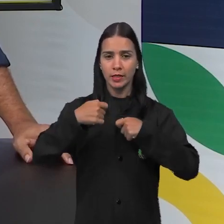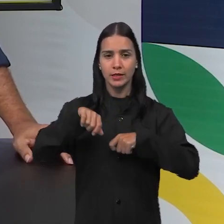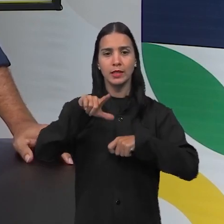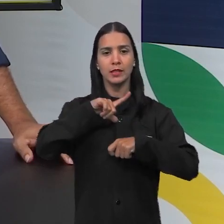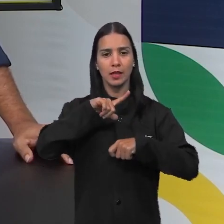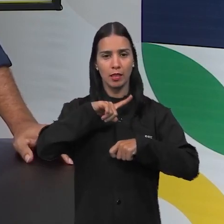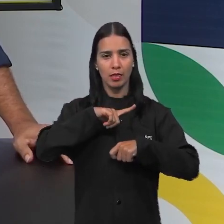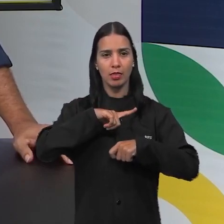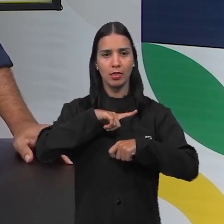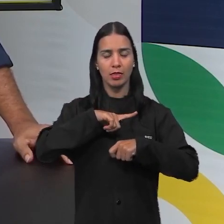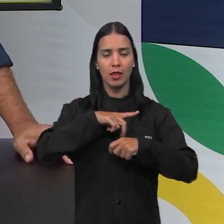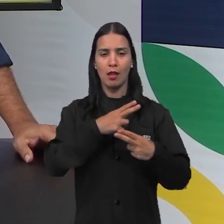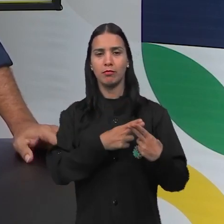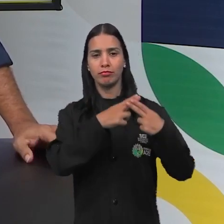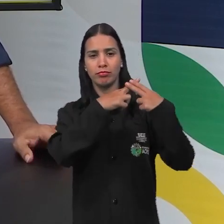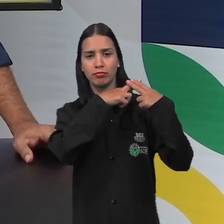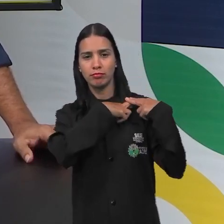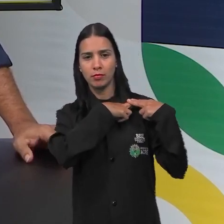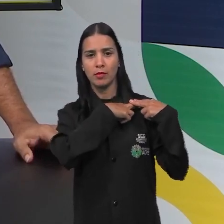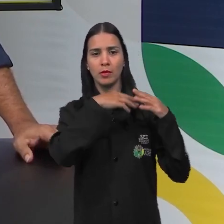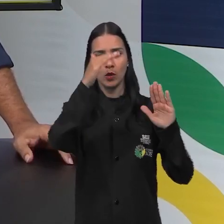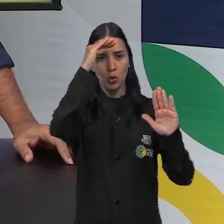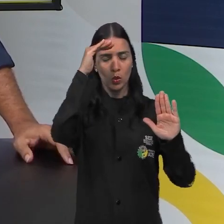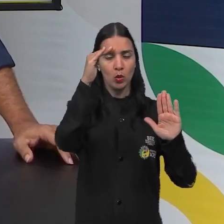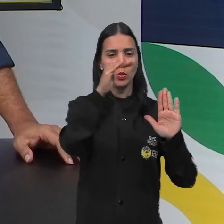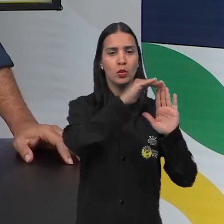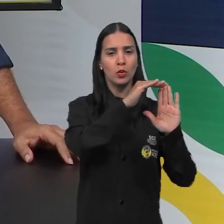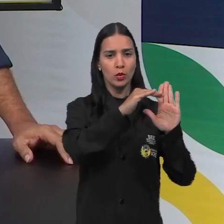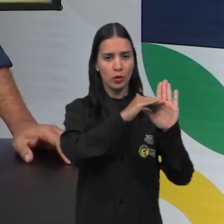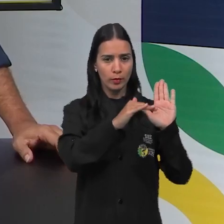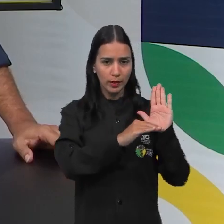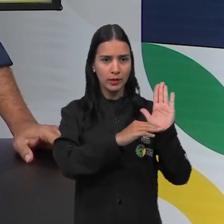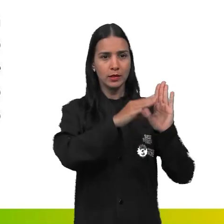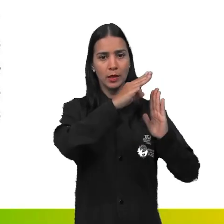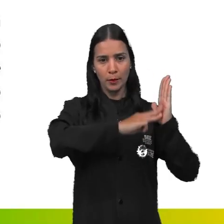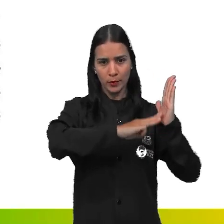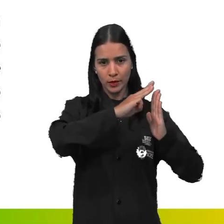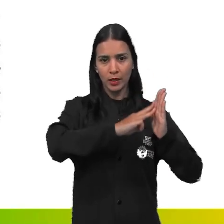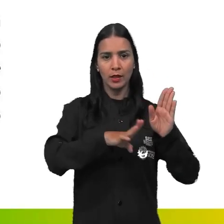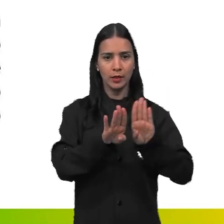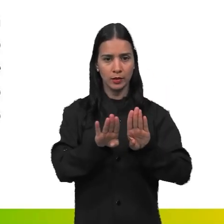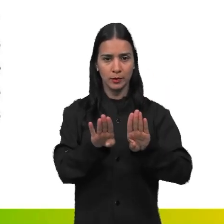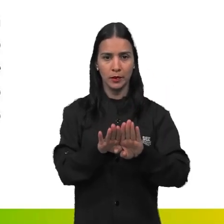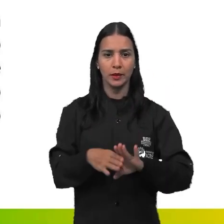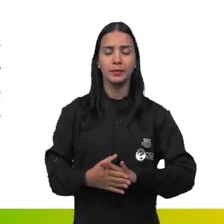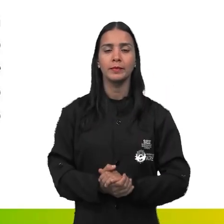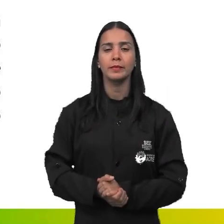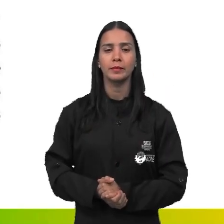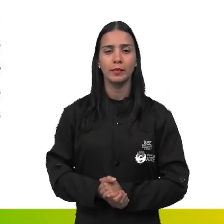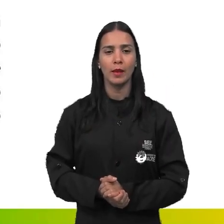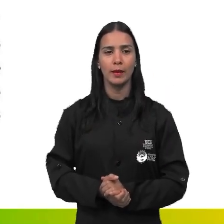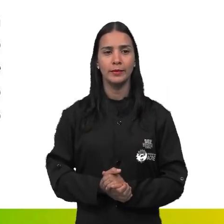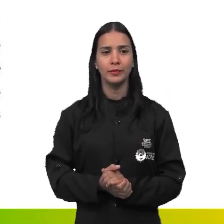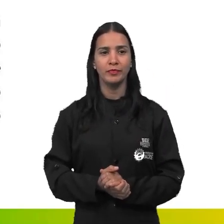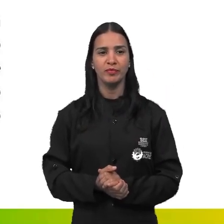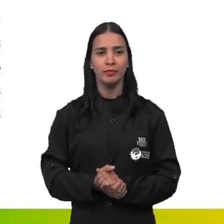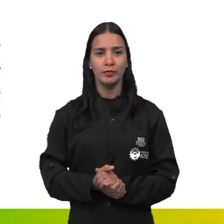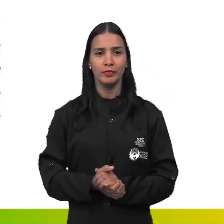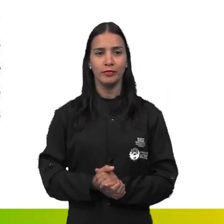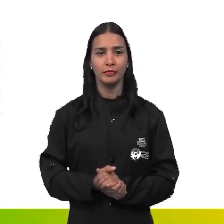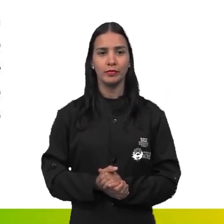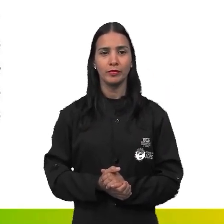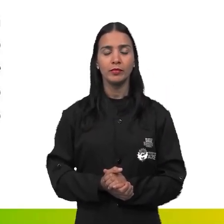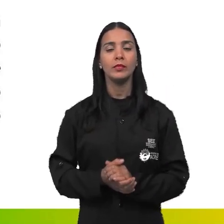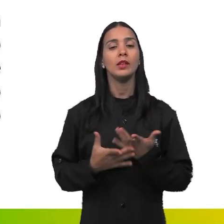serão adotadas ao decorrer da prática daquela modalidade, tá bom? Avançando. Isso inclui agir